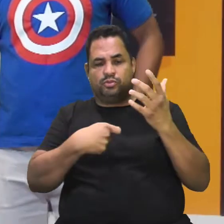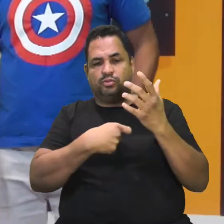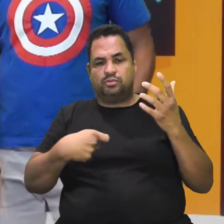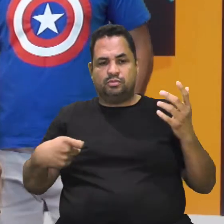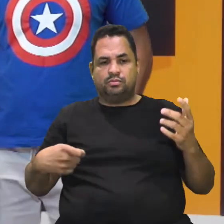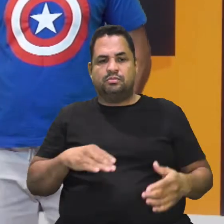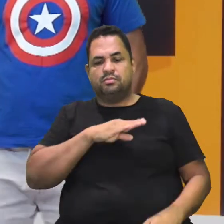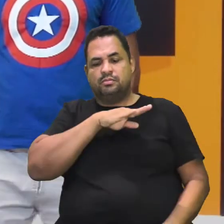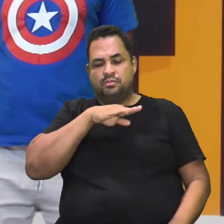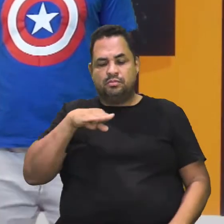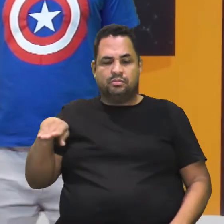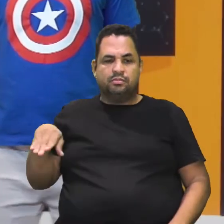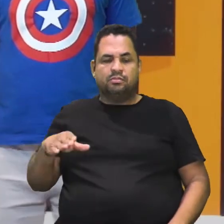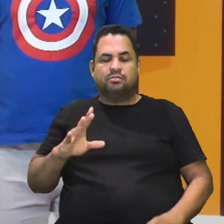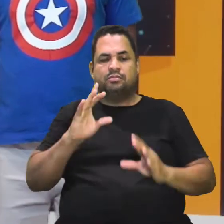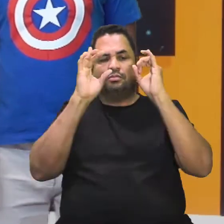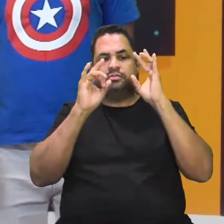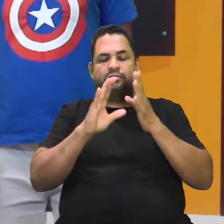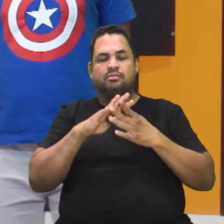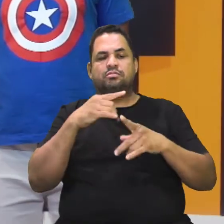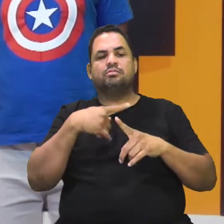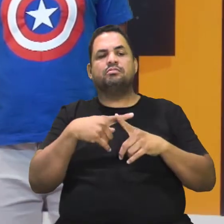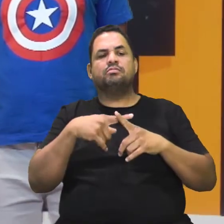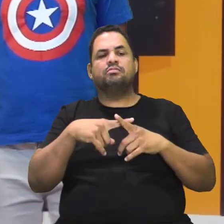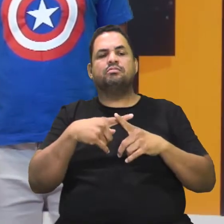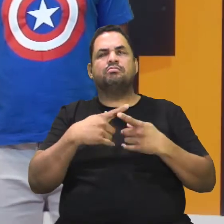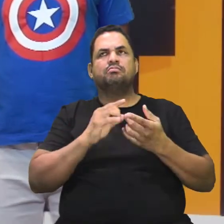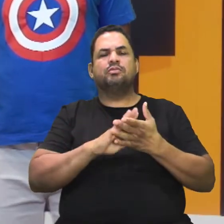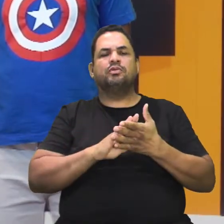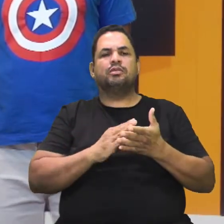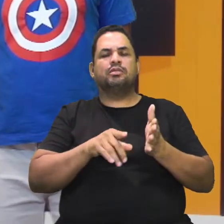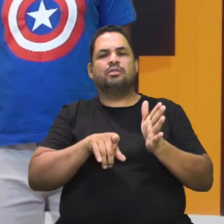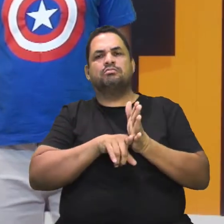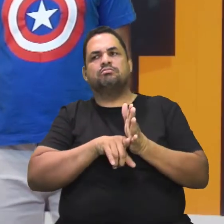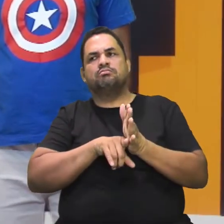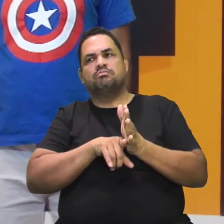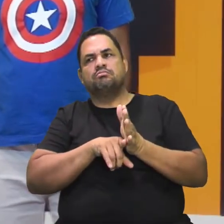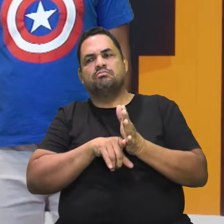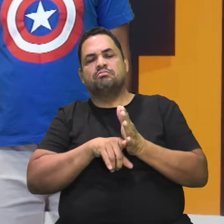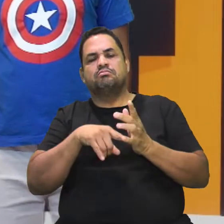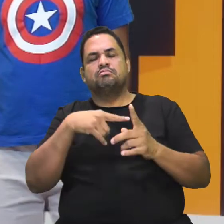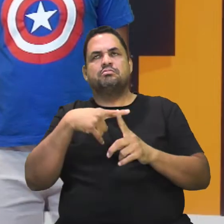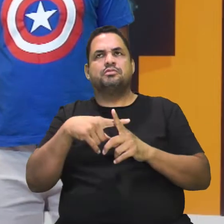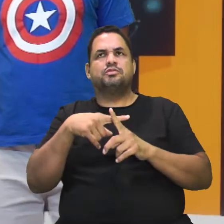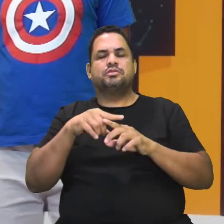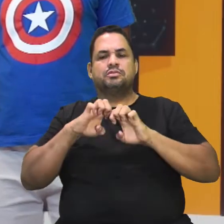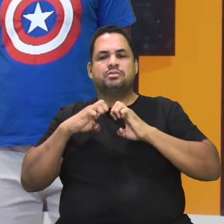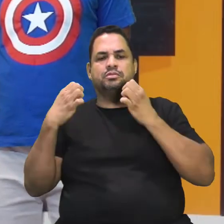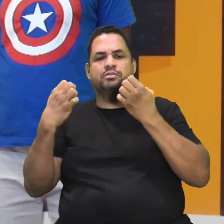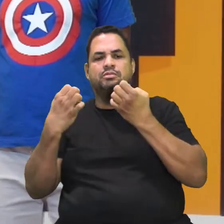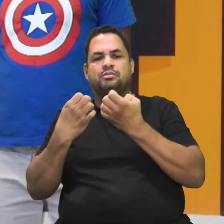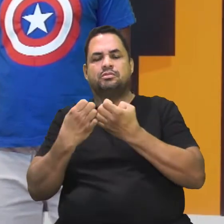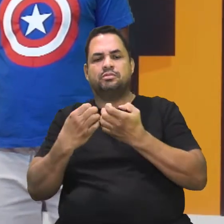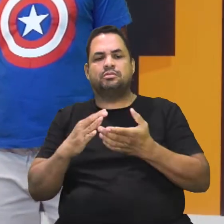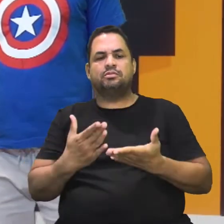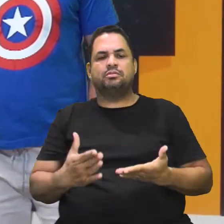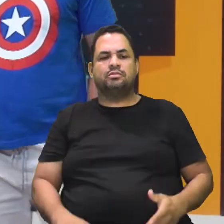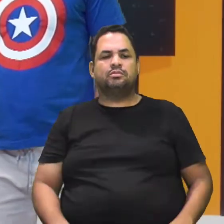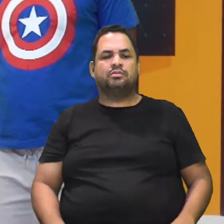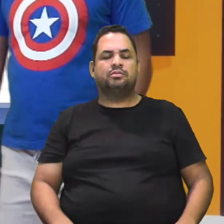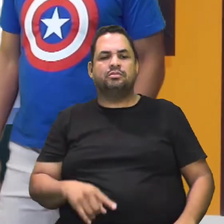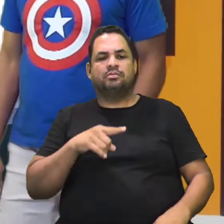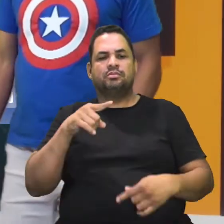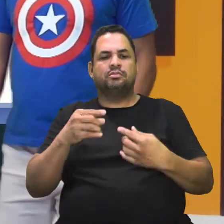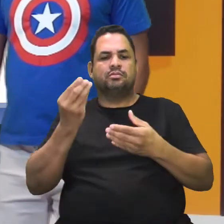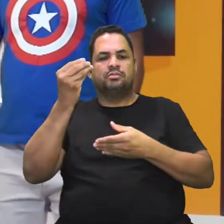o A, tá bom? Agora um detalhezinho, por que será que é negativo na hipérbole, positivo na elipse, né? Na elipse, os